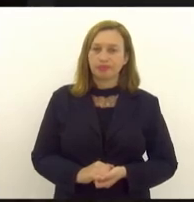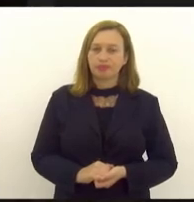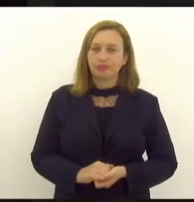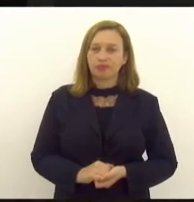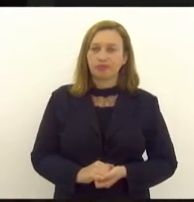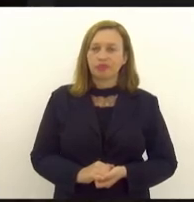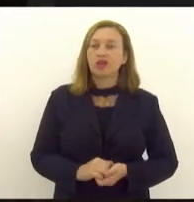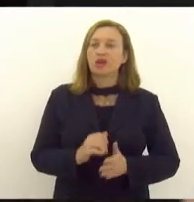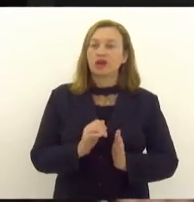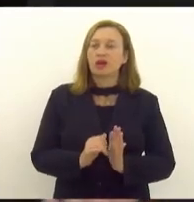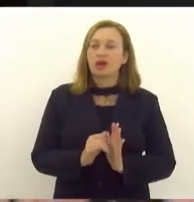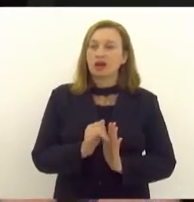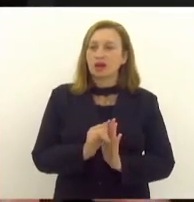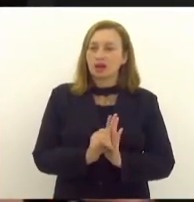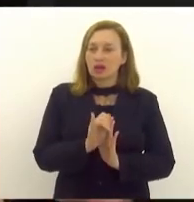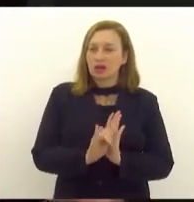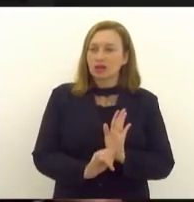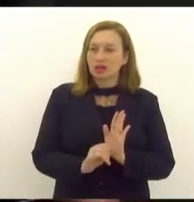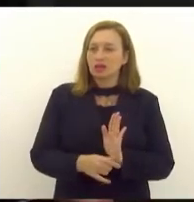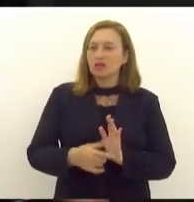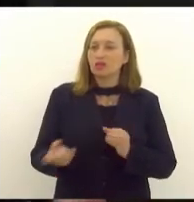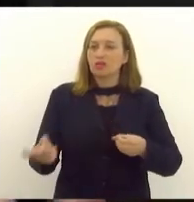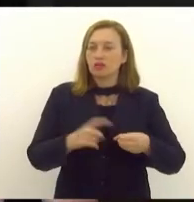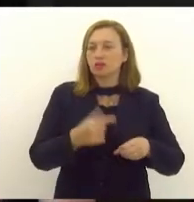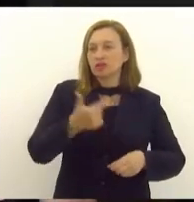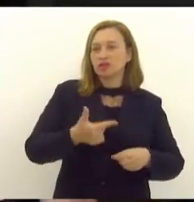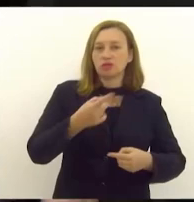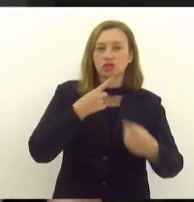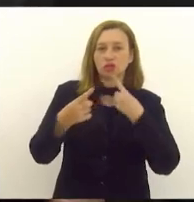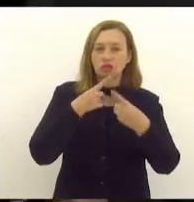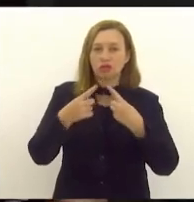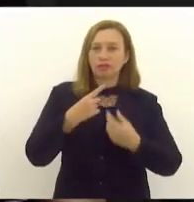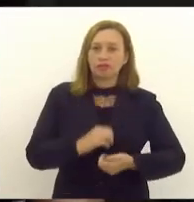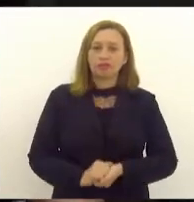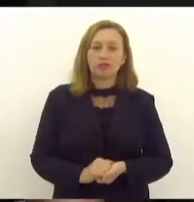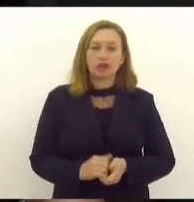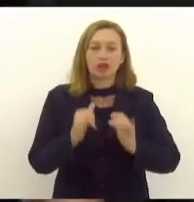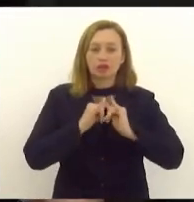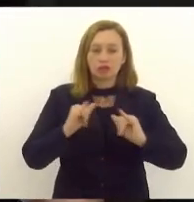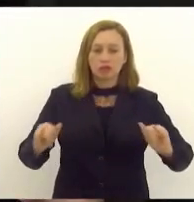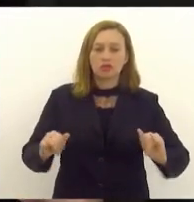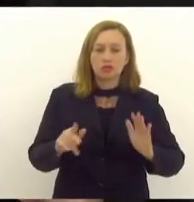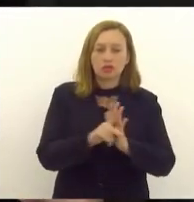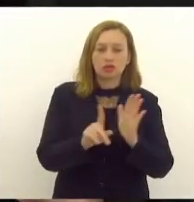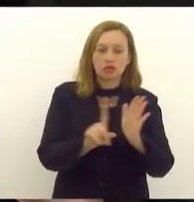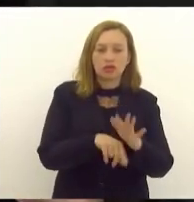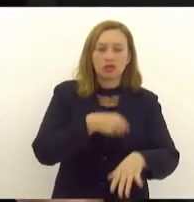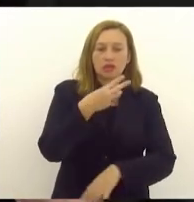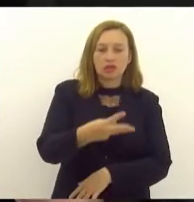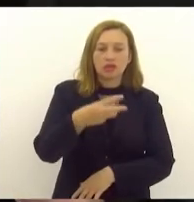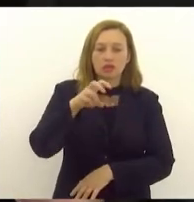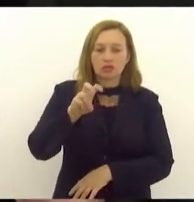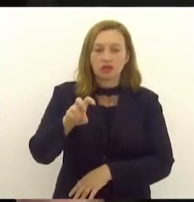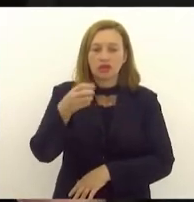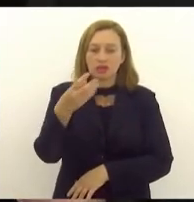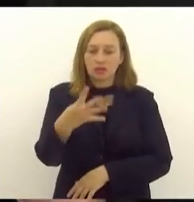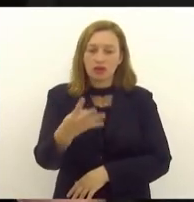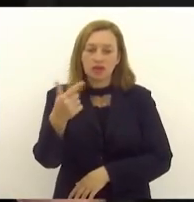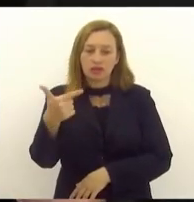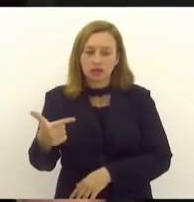vai a redação do vencido para a segunda discussão anuncie o projeto de lei número